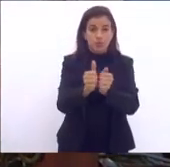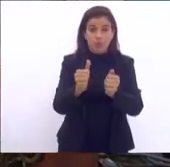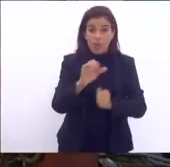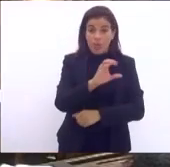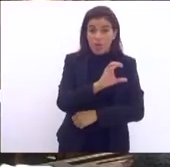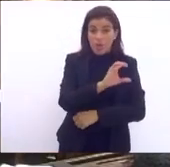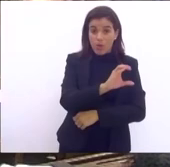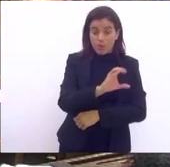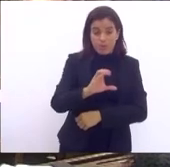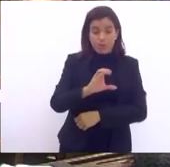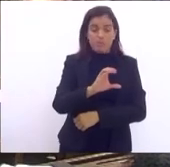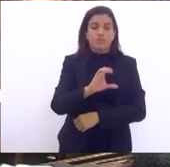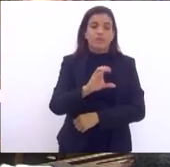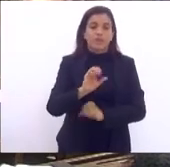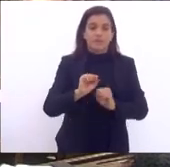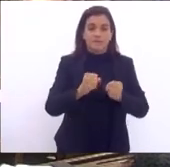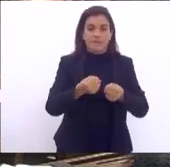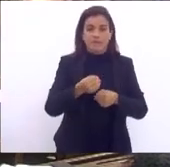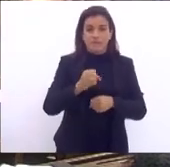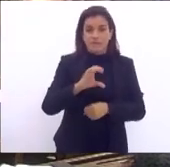Pai.